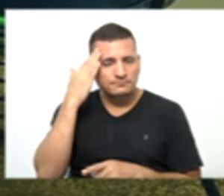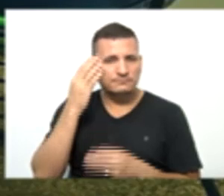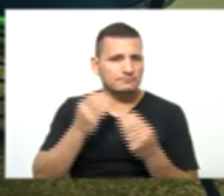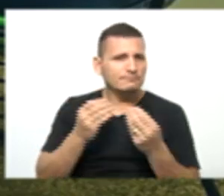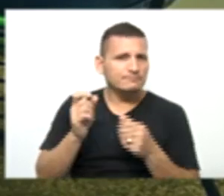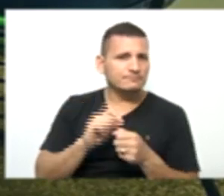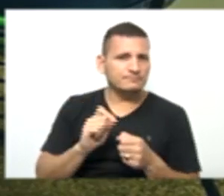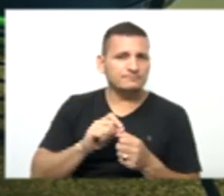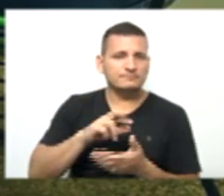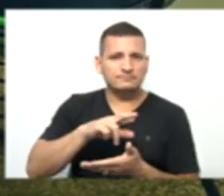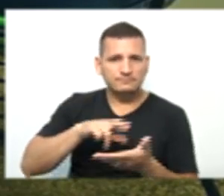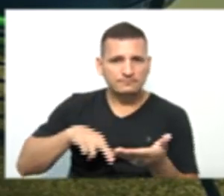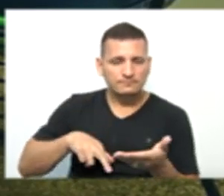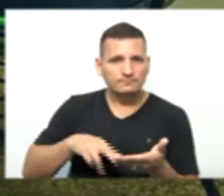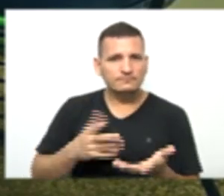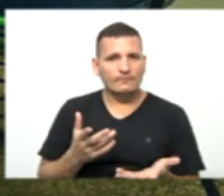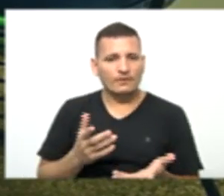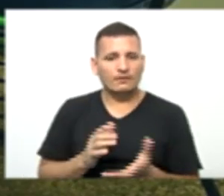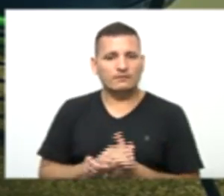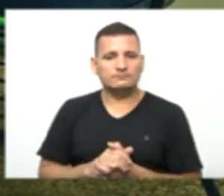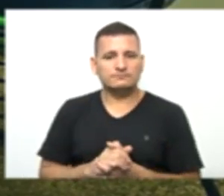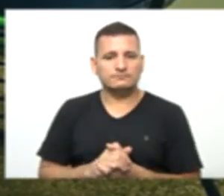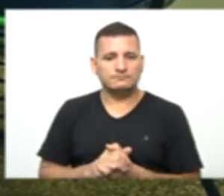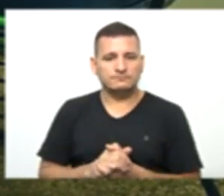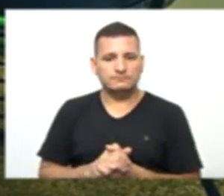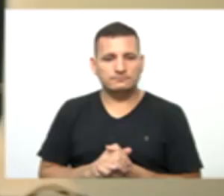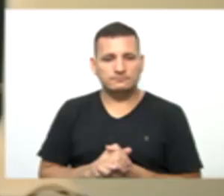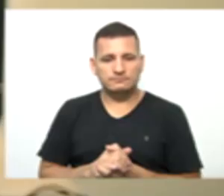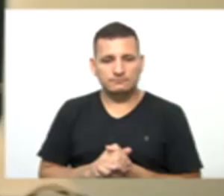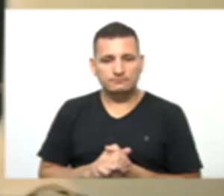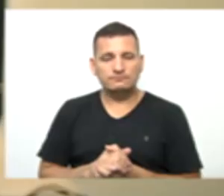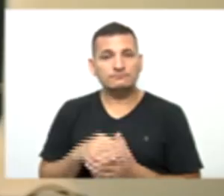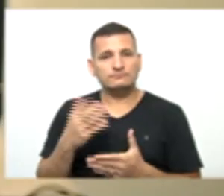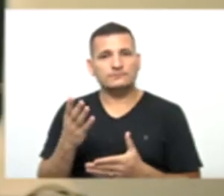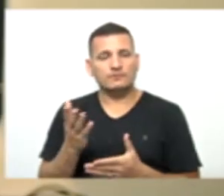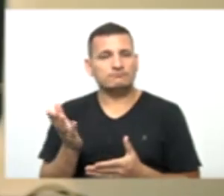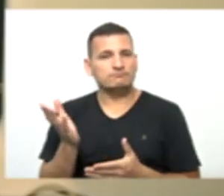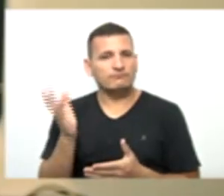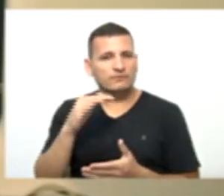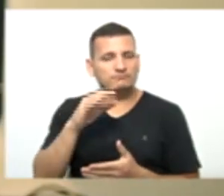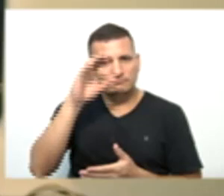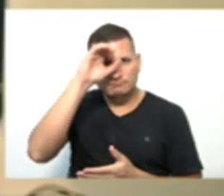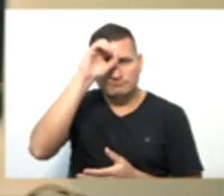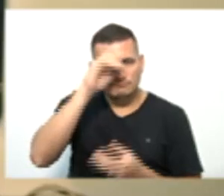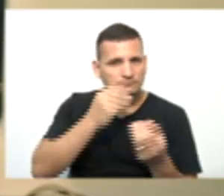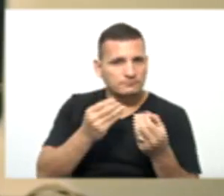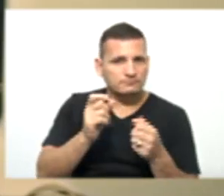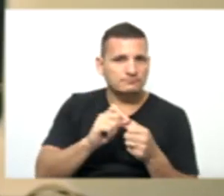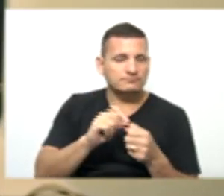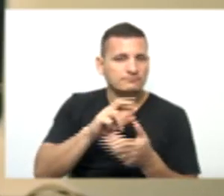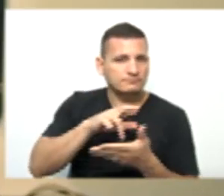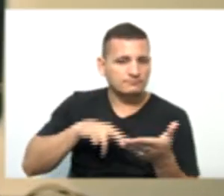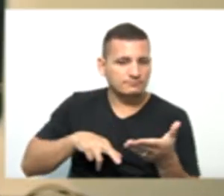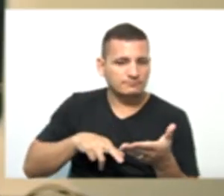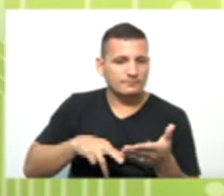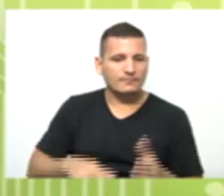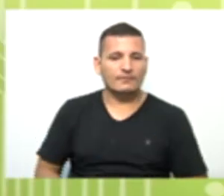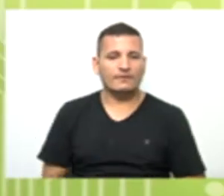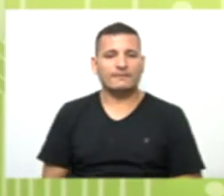visita técnica? Não. Pois bem. Então, vamos aprender como se faz um relatório de visita técnica?